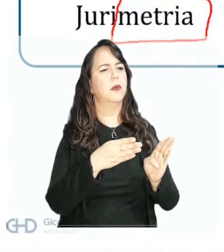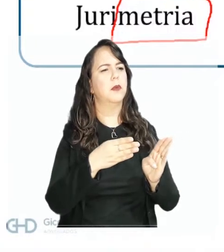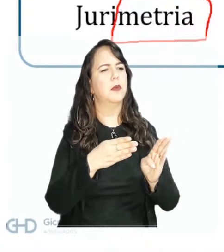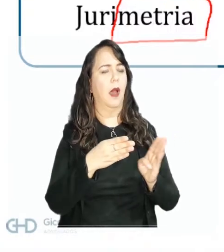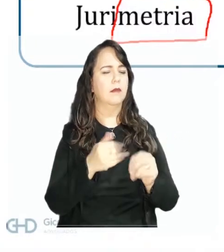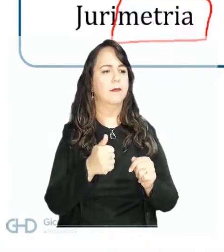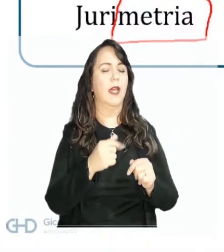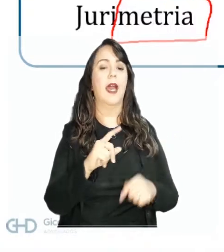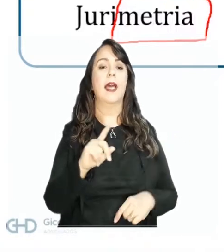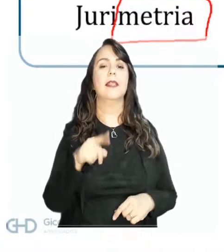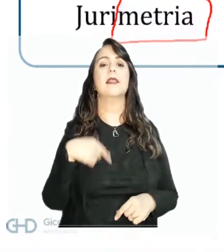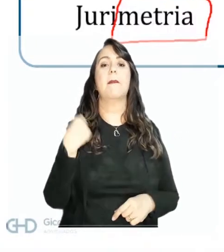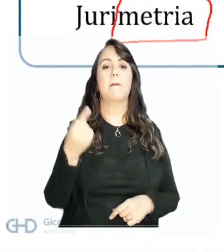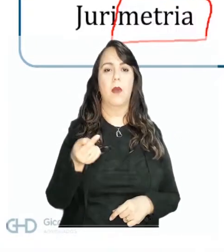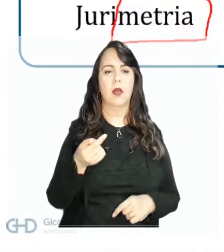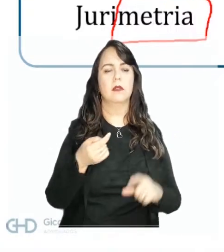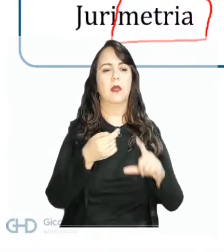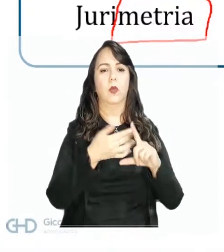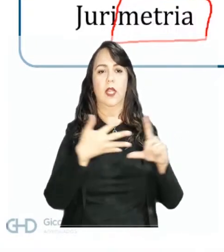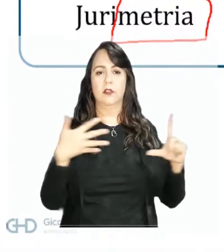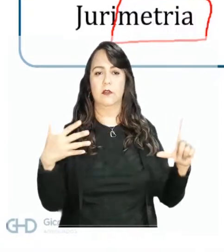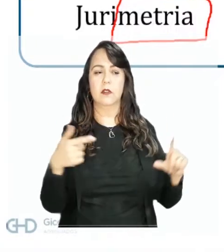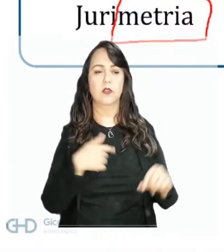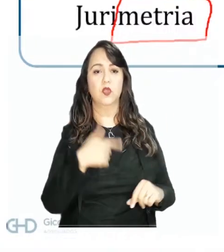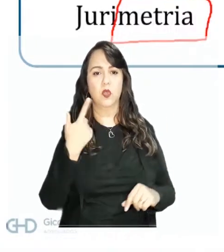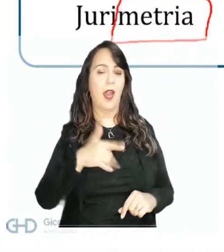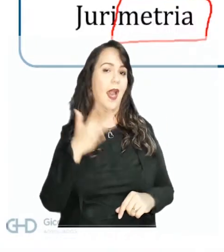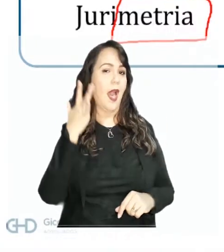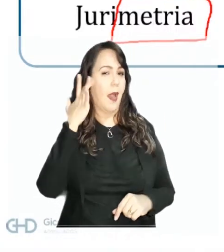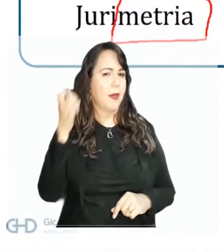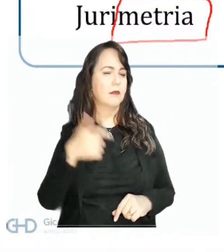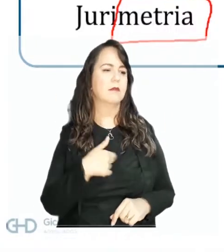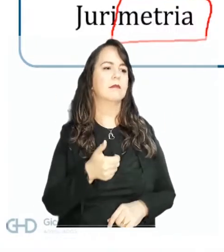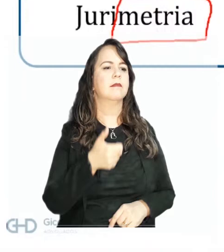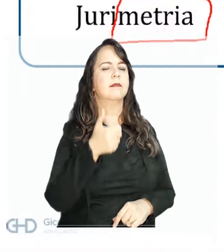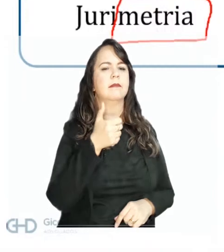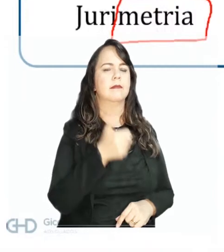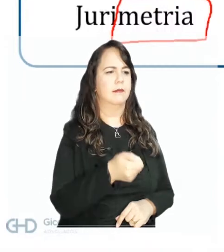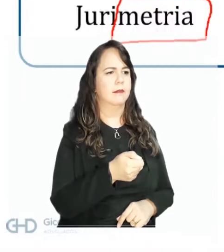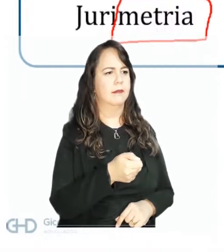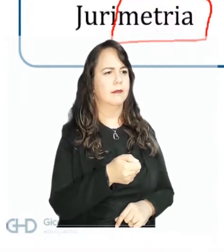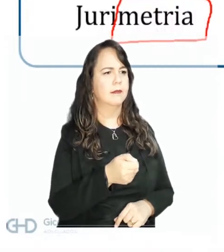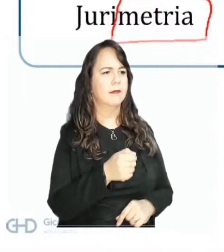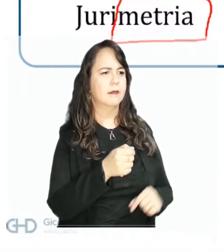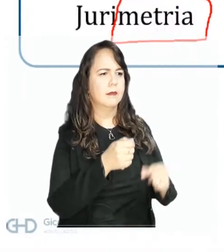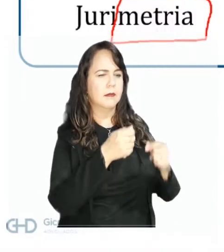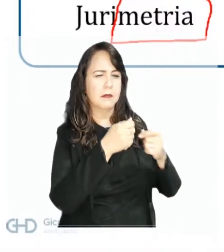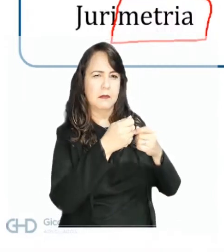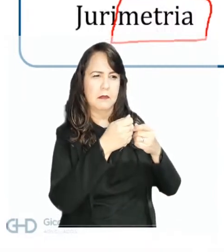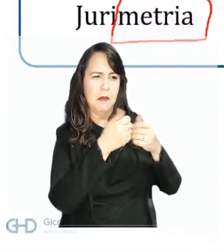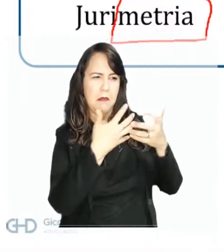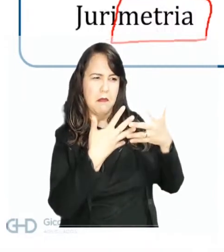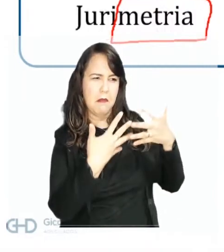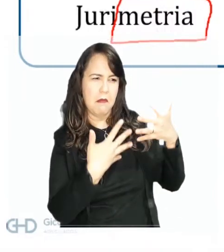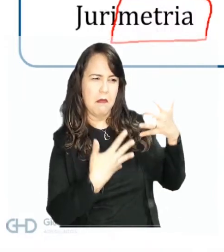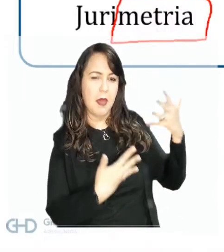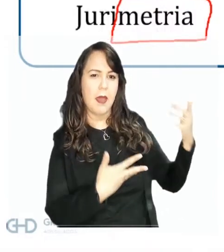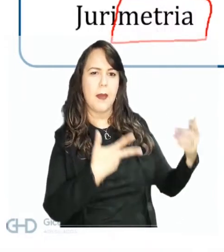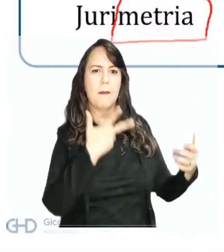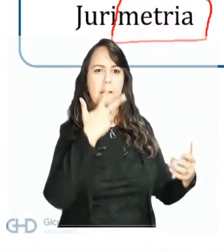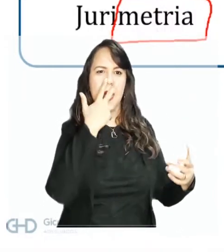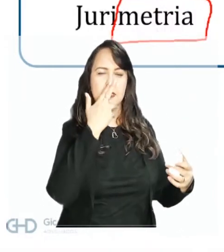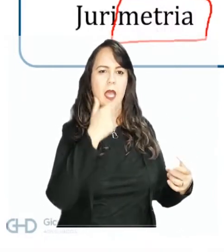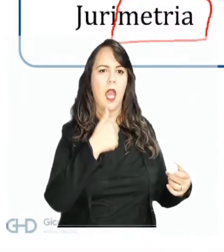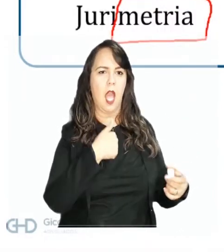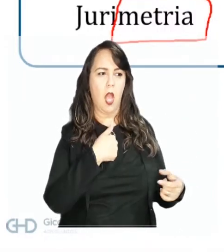dizendo. O que ele está dizendo é, ele tem uma quantidade enorme de dados em que ele percebe,